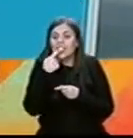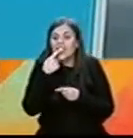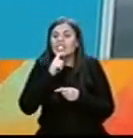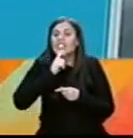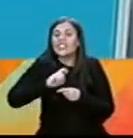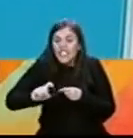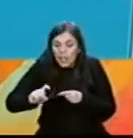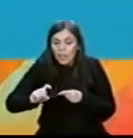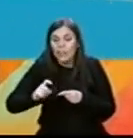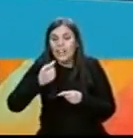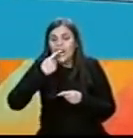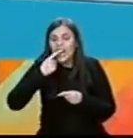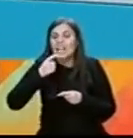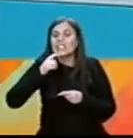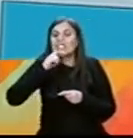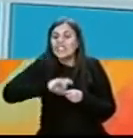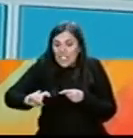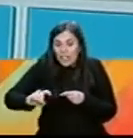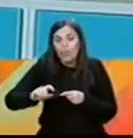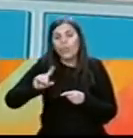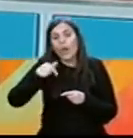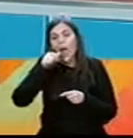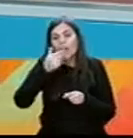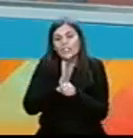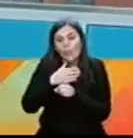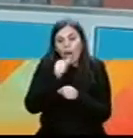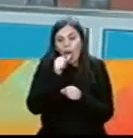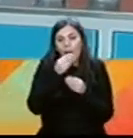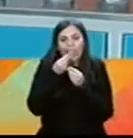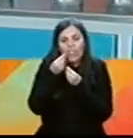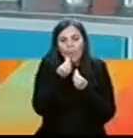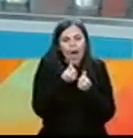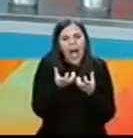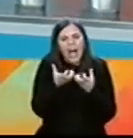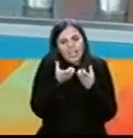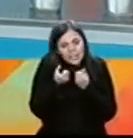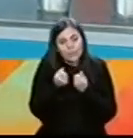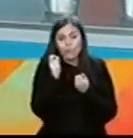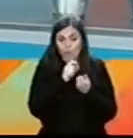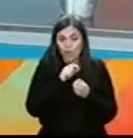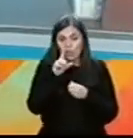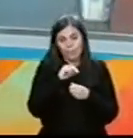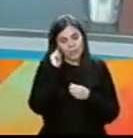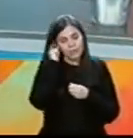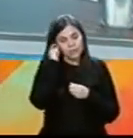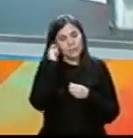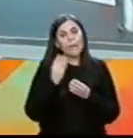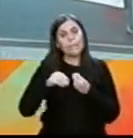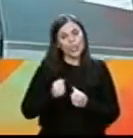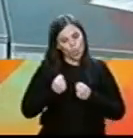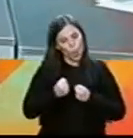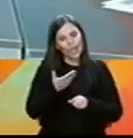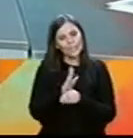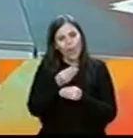água gelada, para que depois a cebola fique mais crocante. Portanto, certo. É uma dica que podem fazer lá em casa. Mais crocante. Mais crocante, está